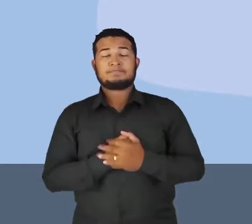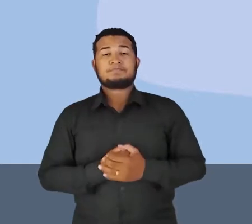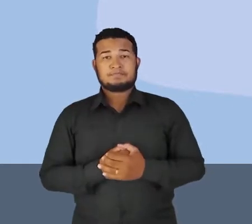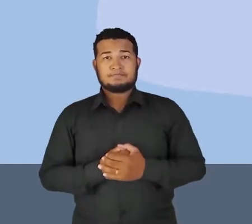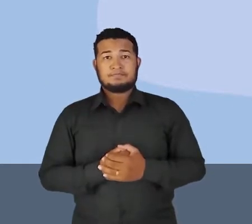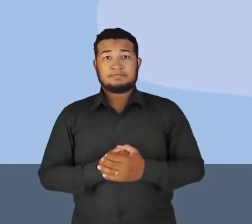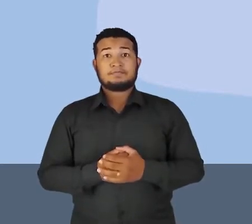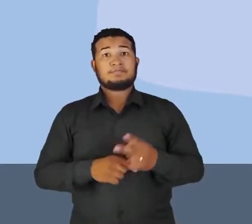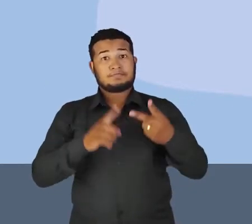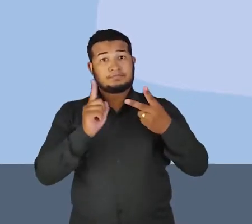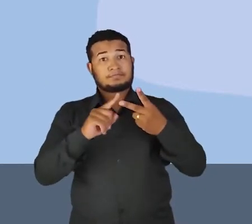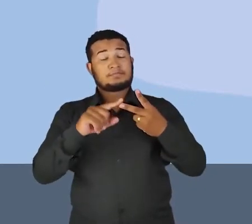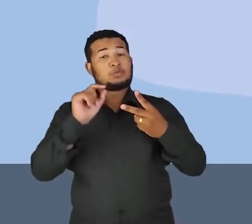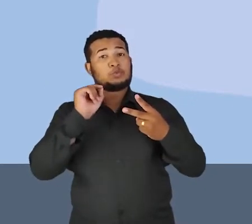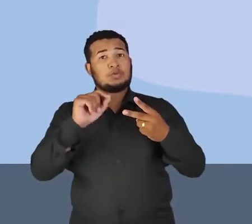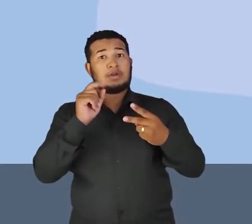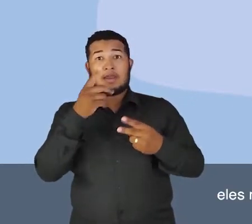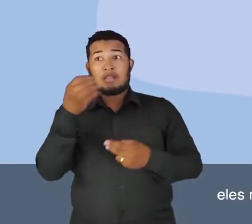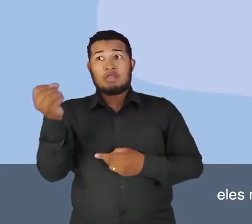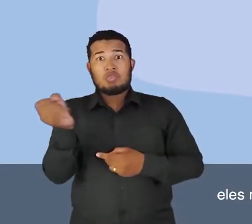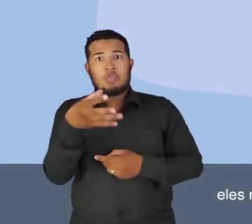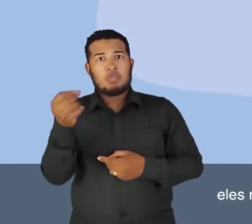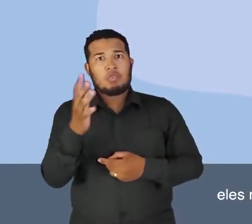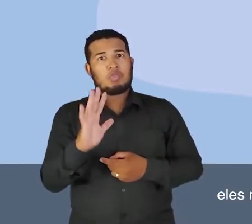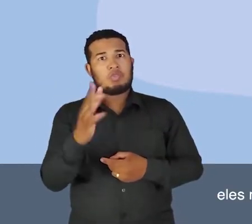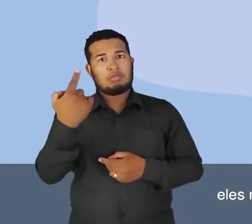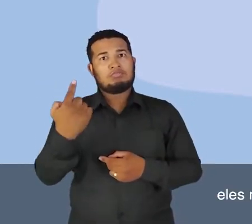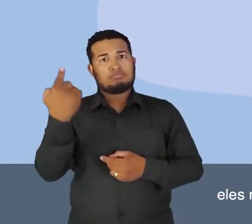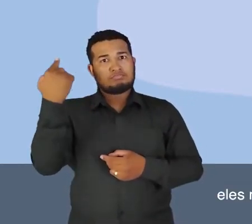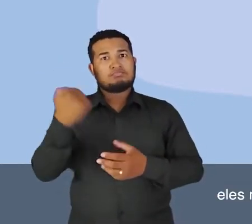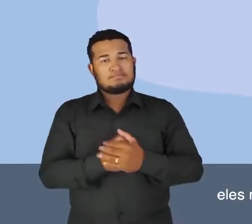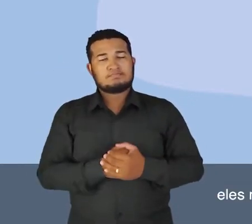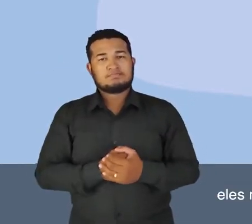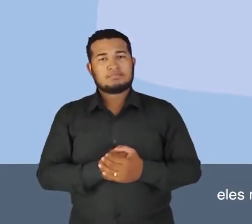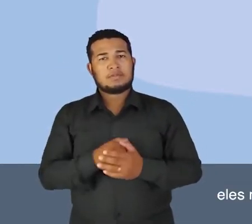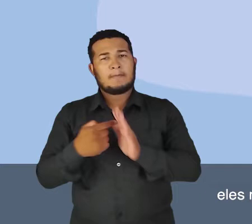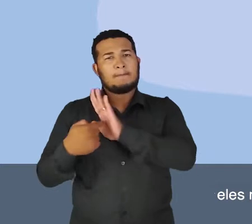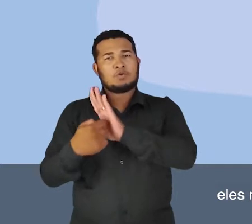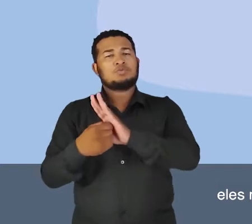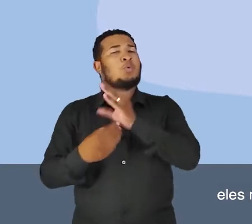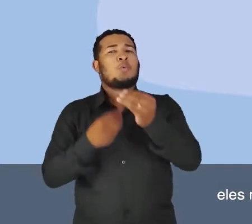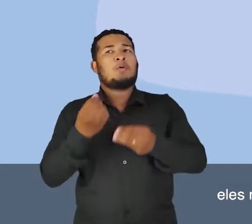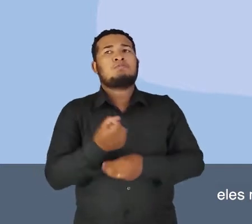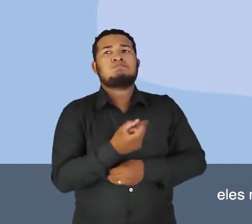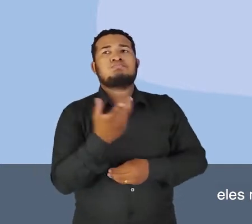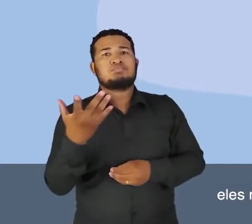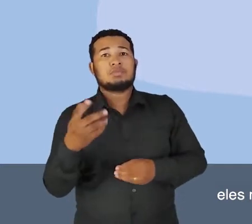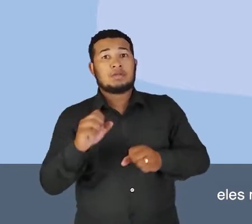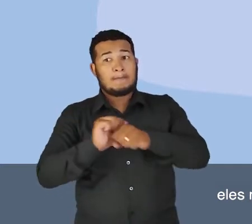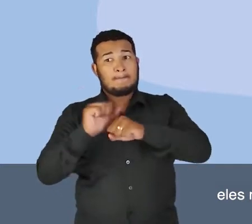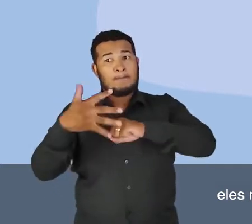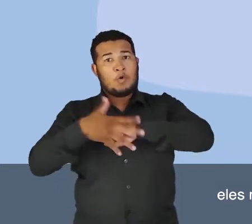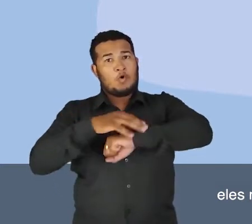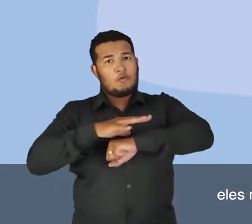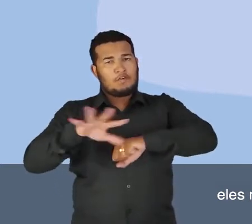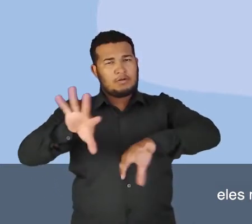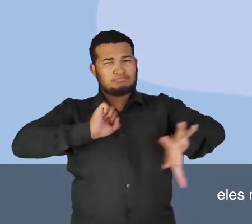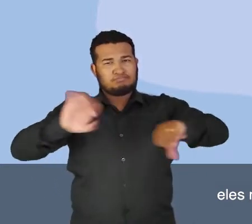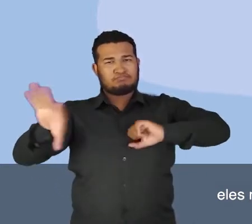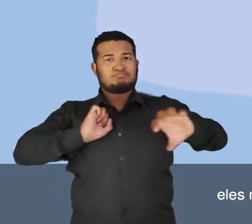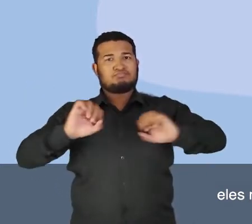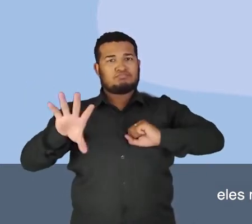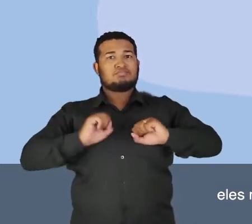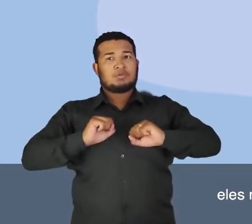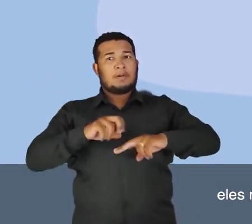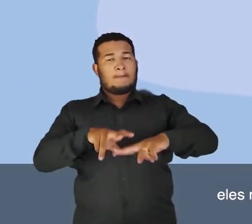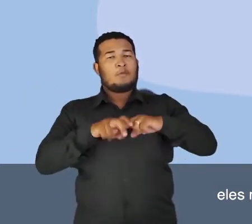Nesse daqui é um dado muito recente. Eles mostram, gente, a taxa de mortalidade por Covid-19 por